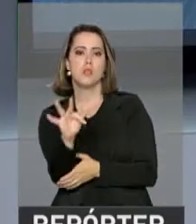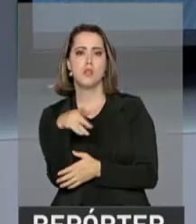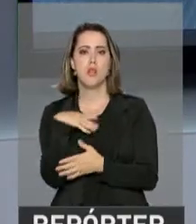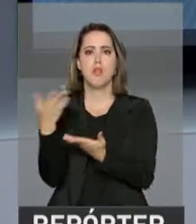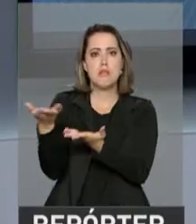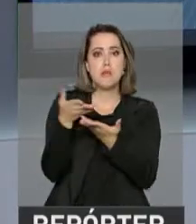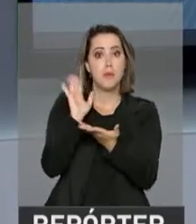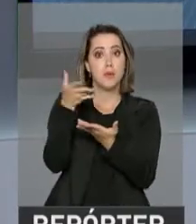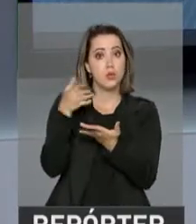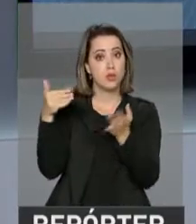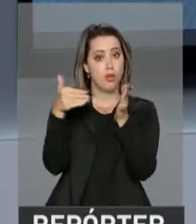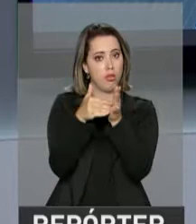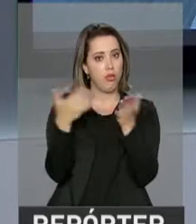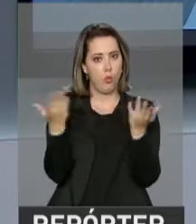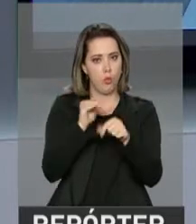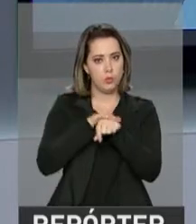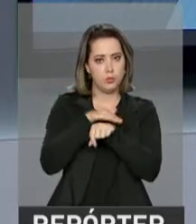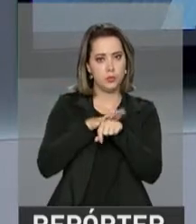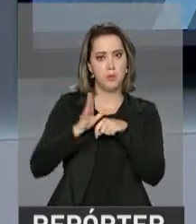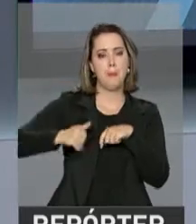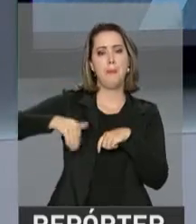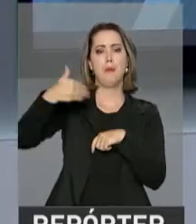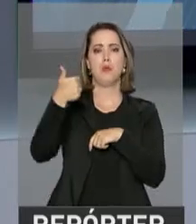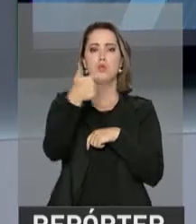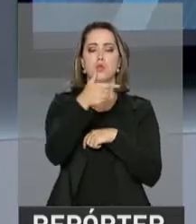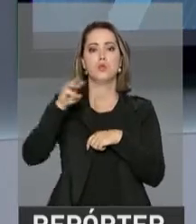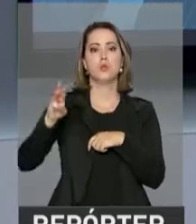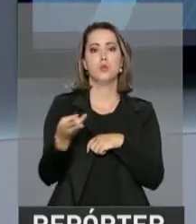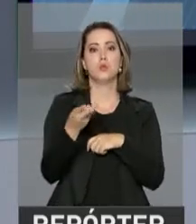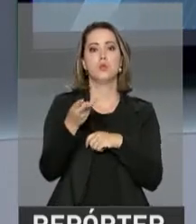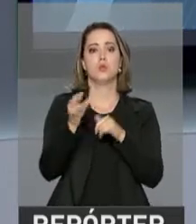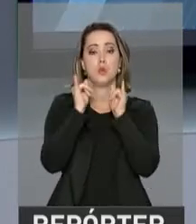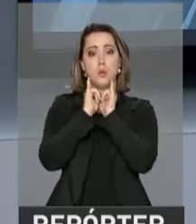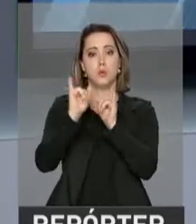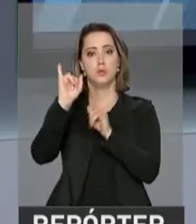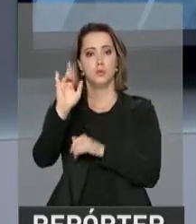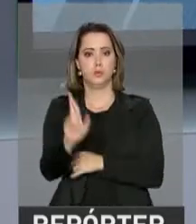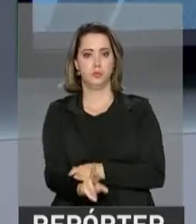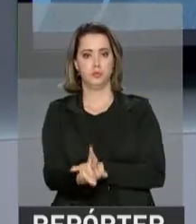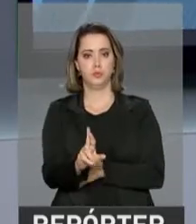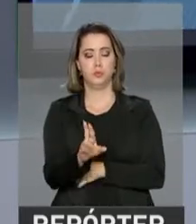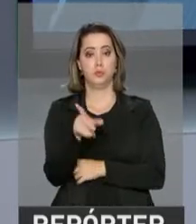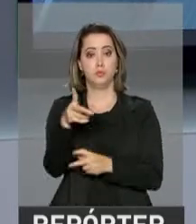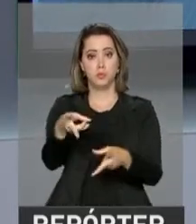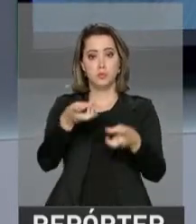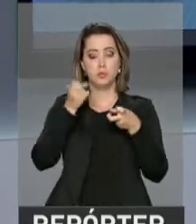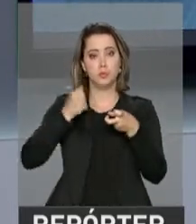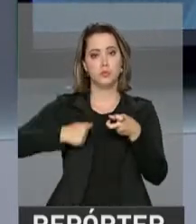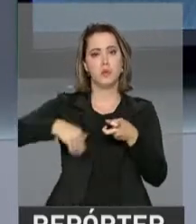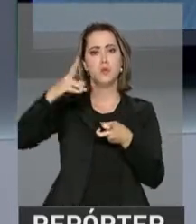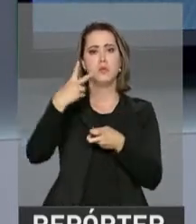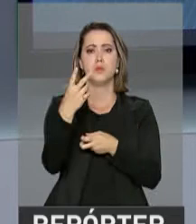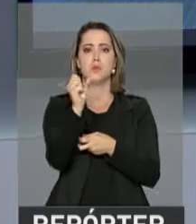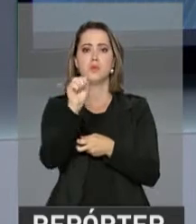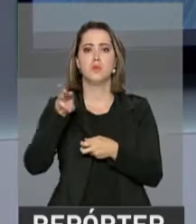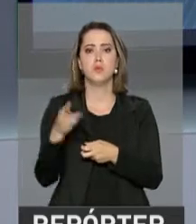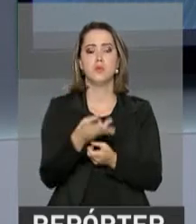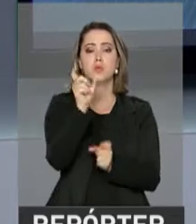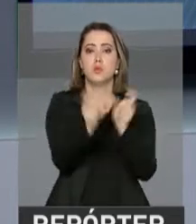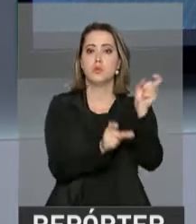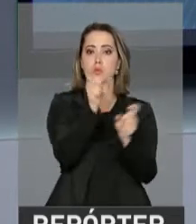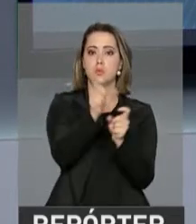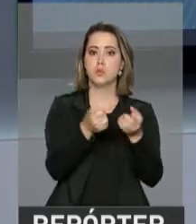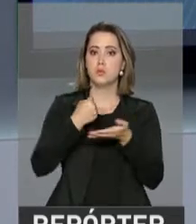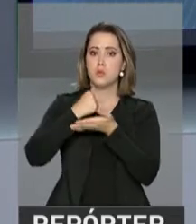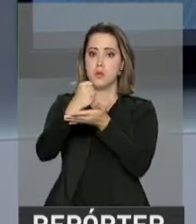o início desta noite mais de 12 milhões e 300 mil declarações do imposto de renda a expectativa é que mais de 28